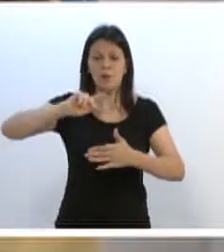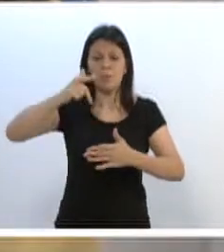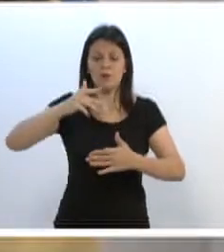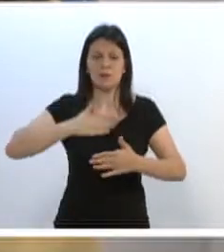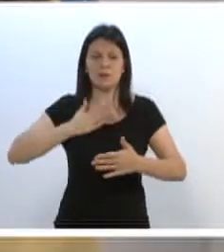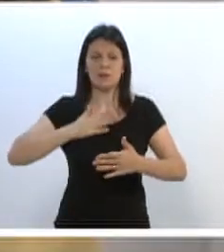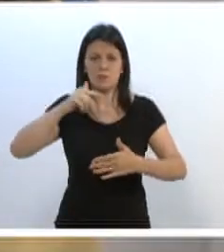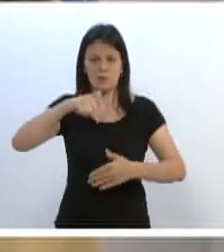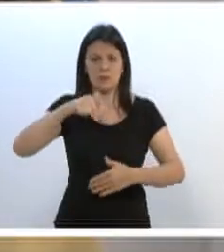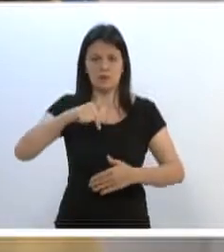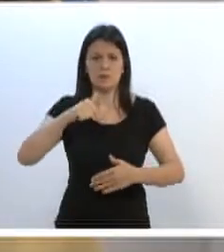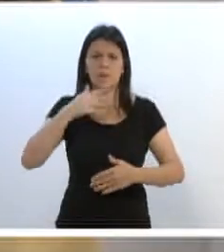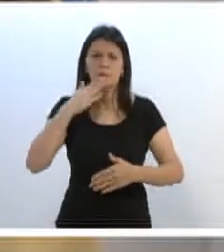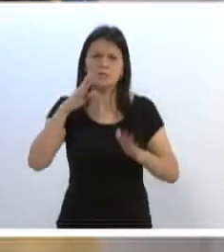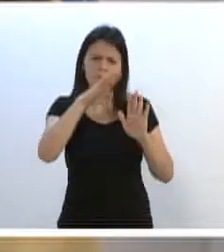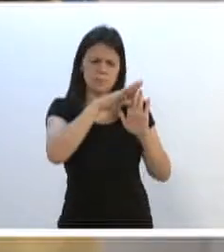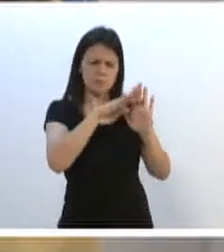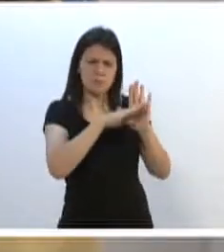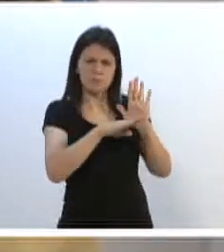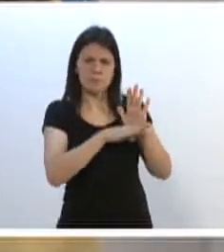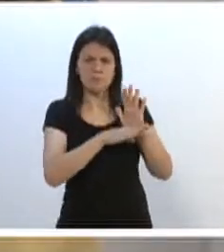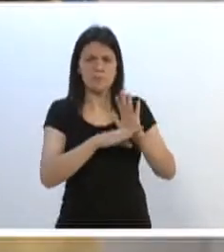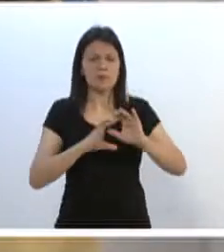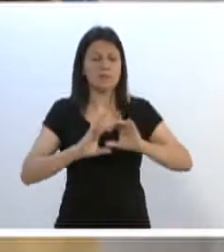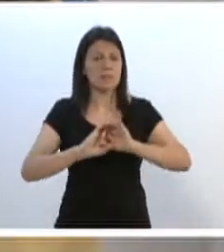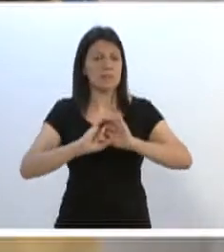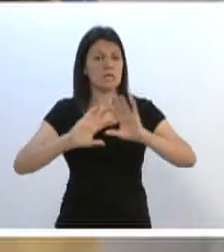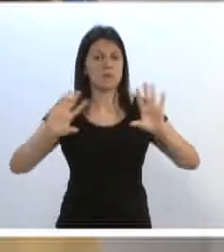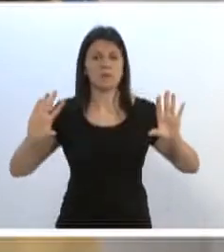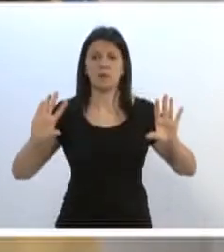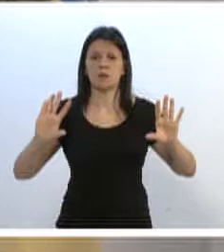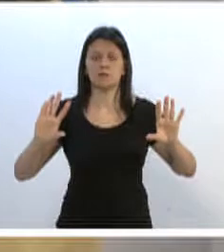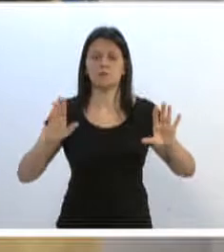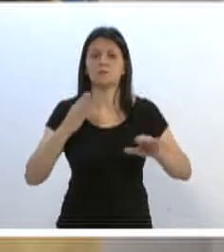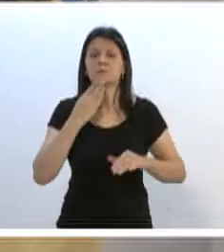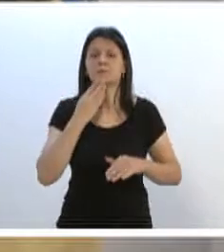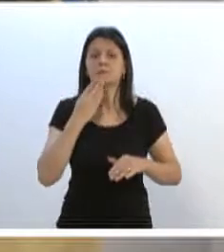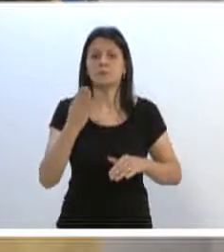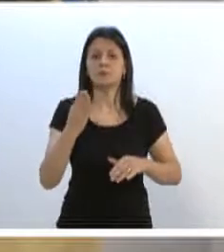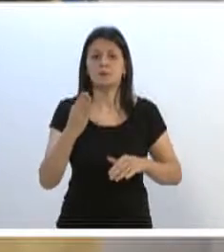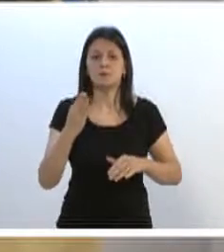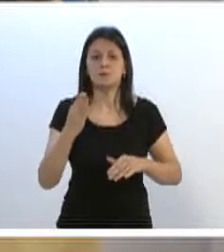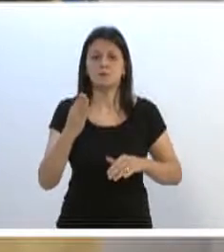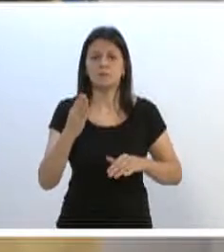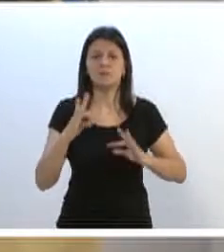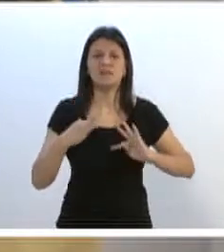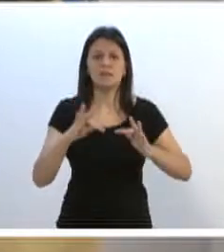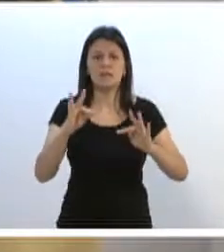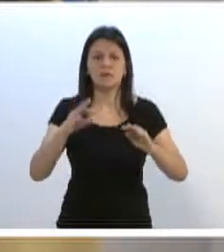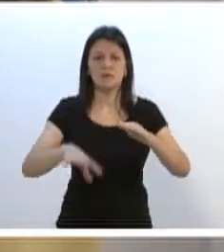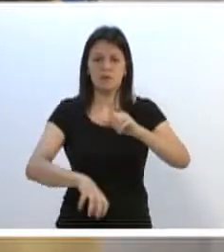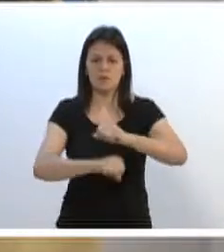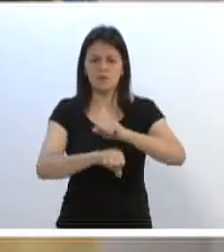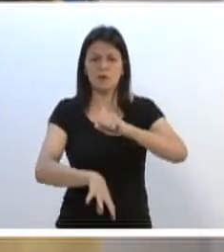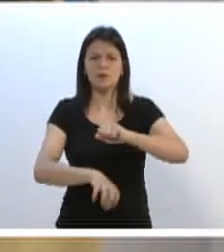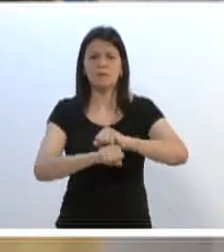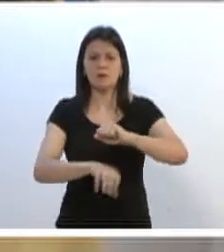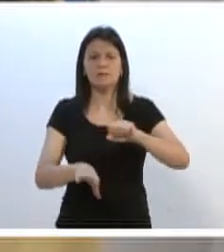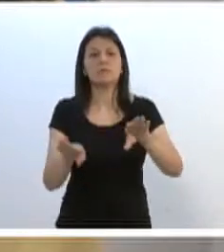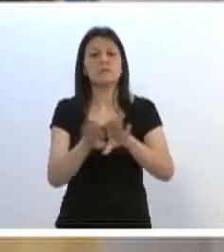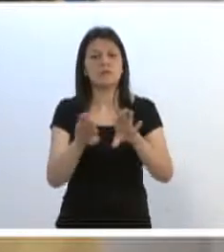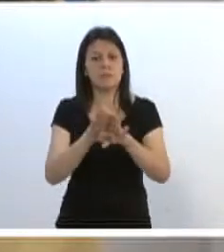fala, quero pedir pela ordem, a liberdade de solicitar os técnicos do CETERB, o nosso